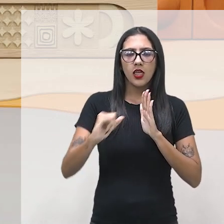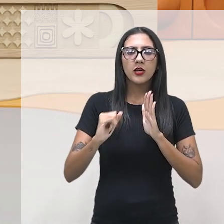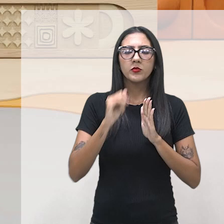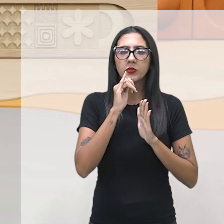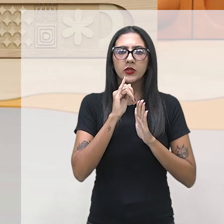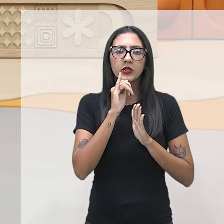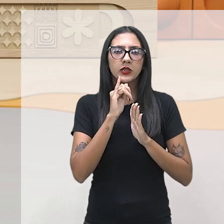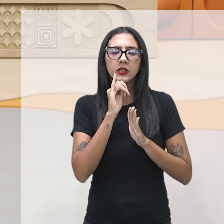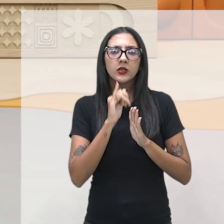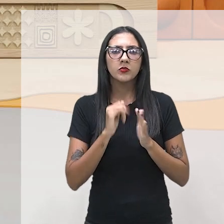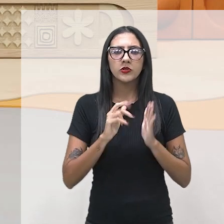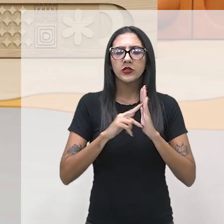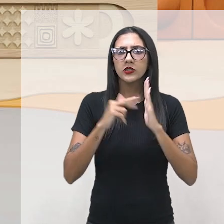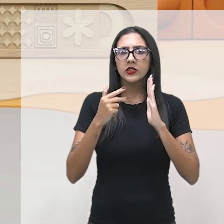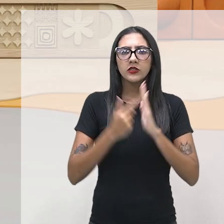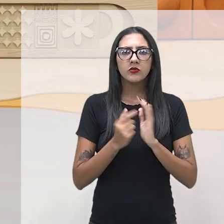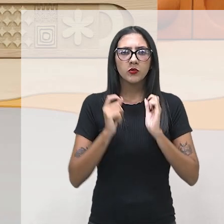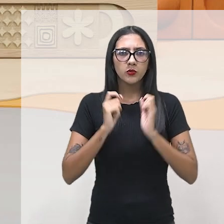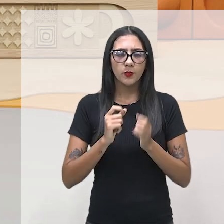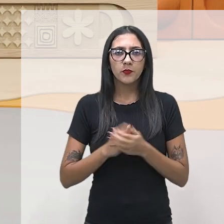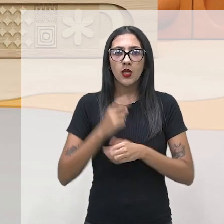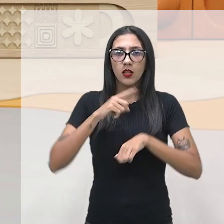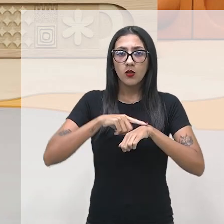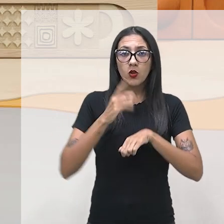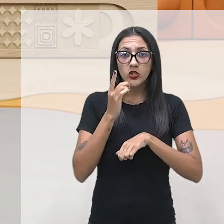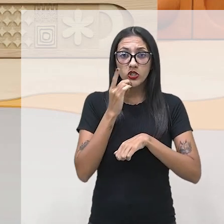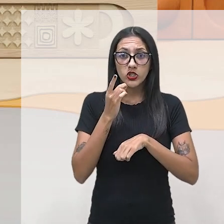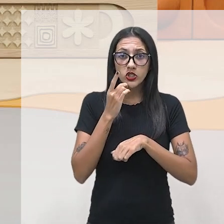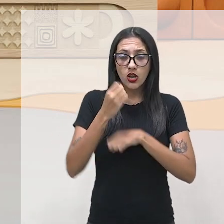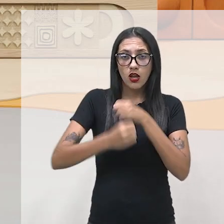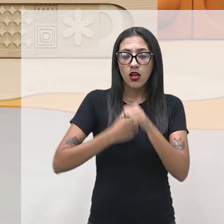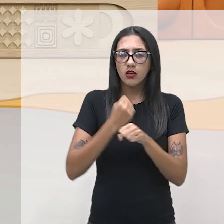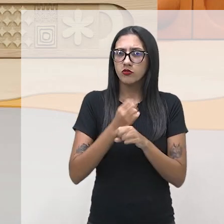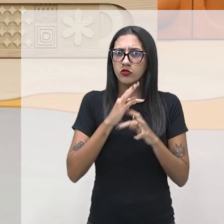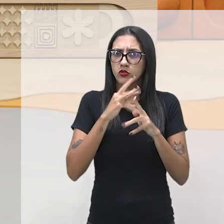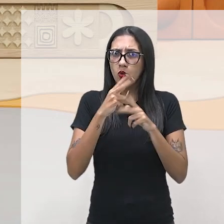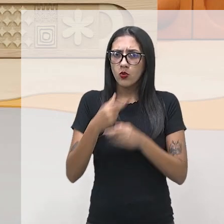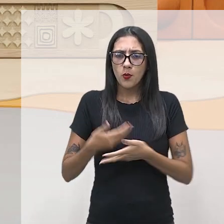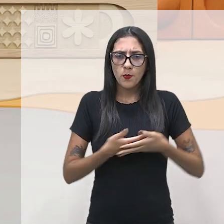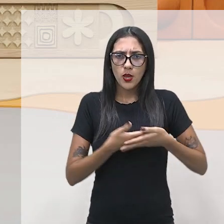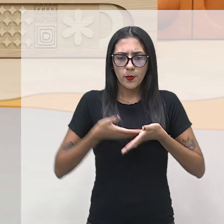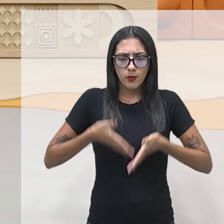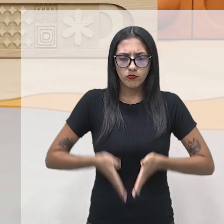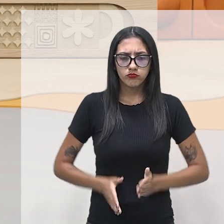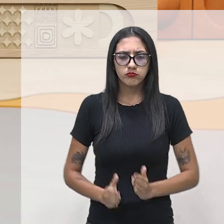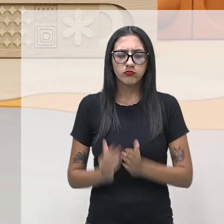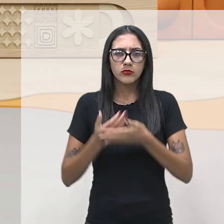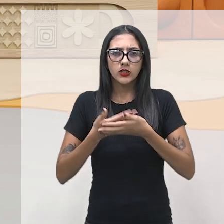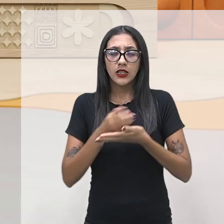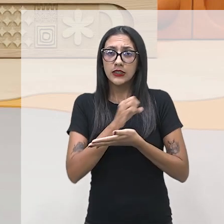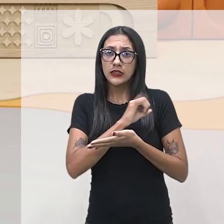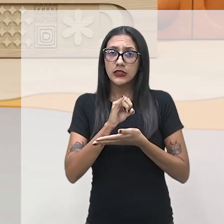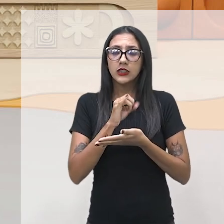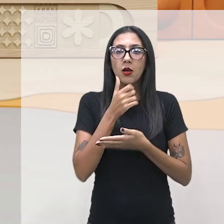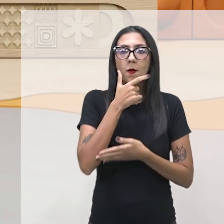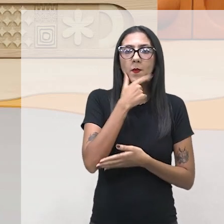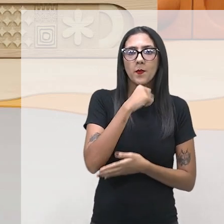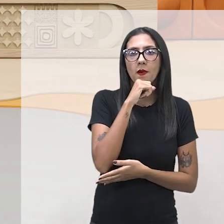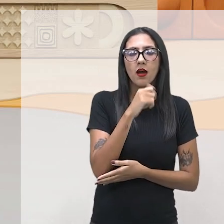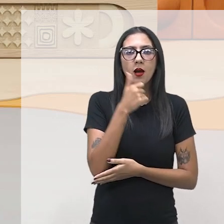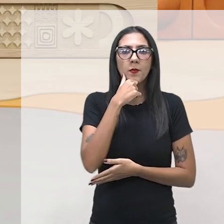O que ela fazia, professor? A partir dessa data, todo indivíduo que nascia tendo pai e